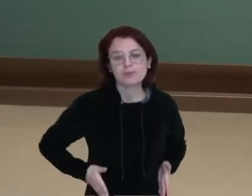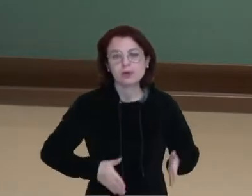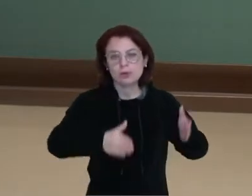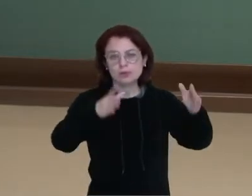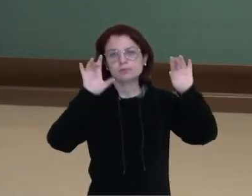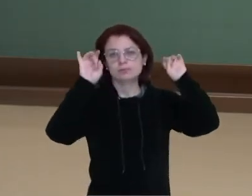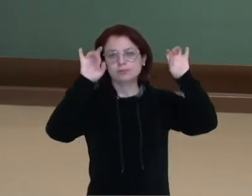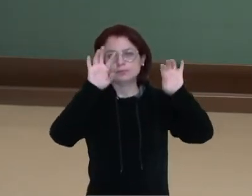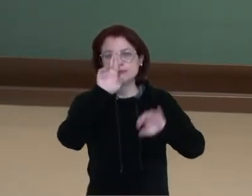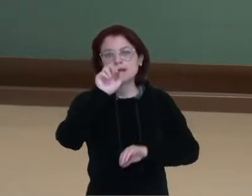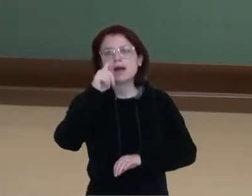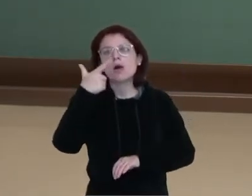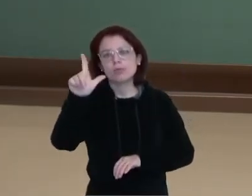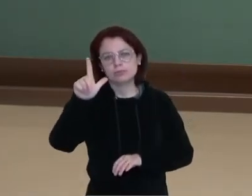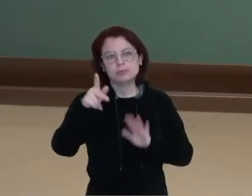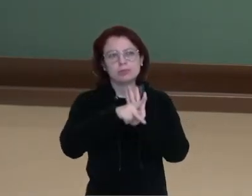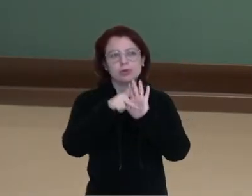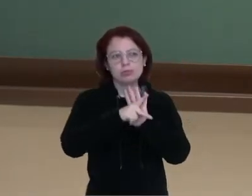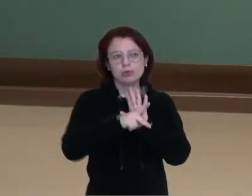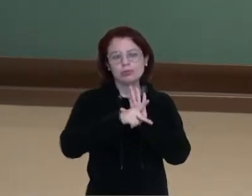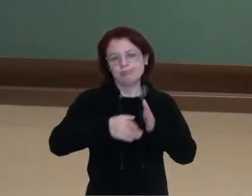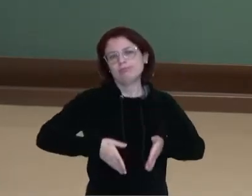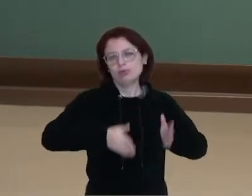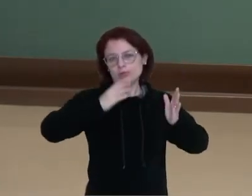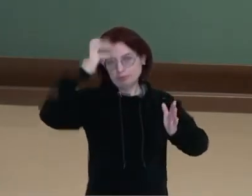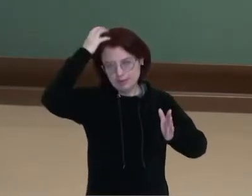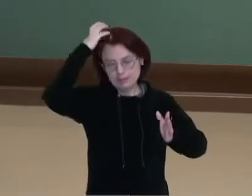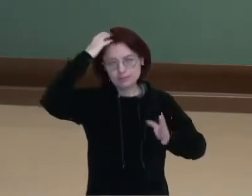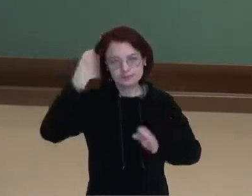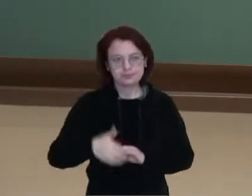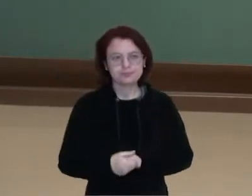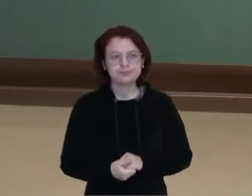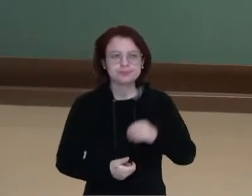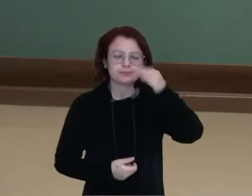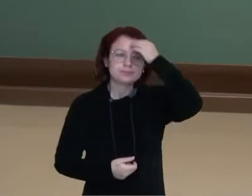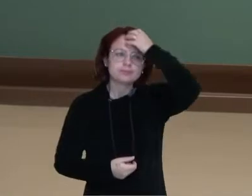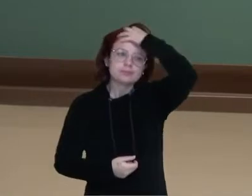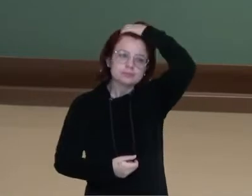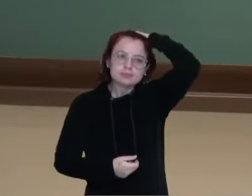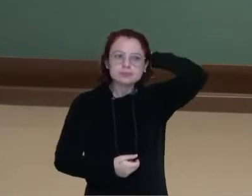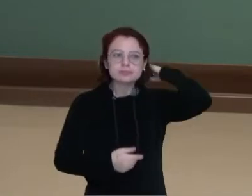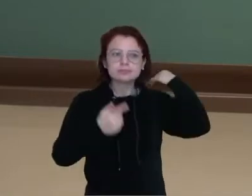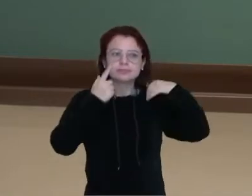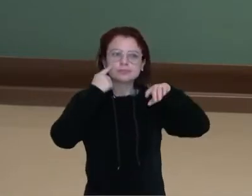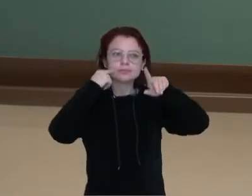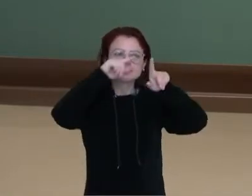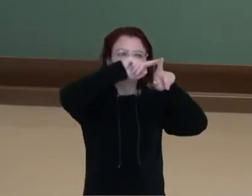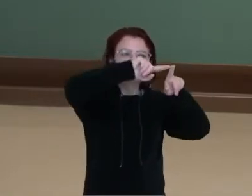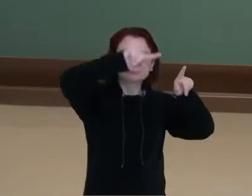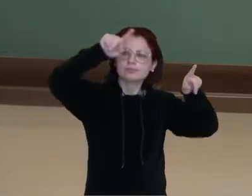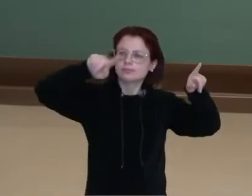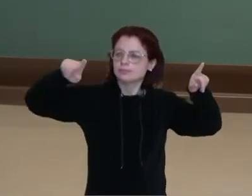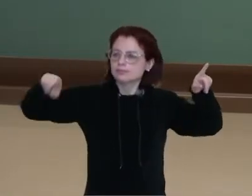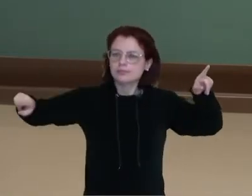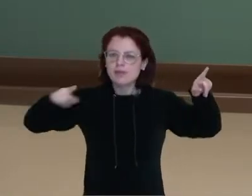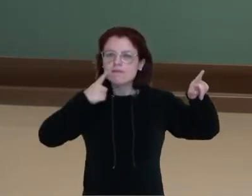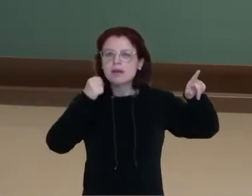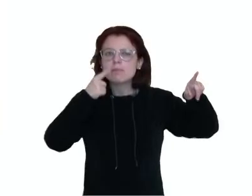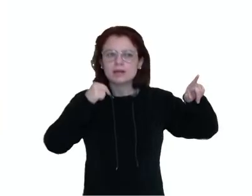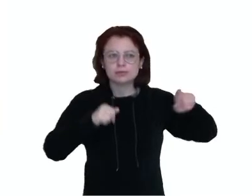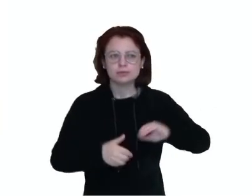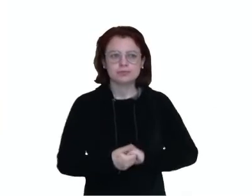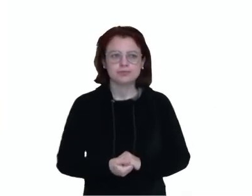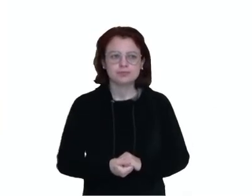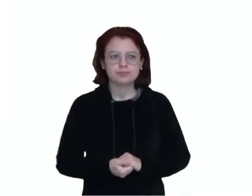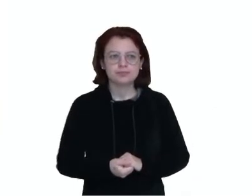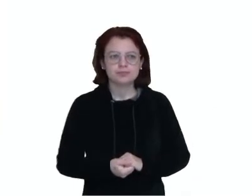ligando Susa e Sardes. Olha lá, Sardes, veja que ela é quase uma cidade voltada para o mar Mediterrâneo, né? E